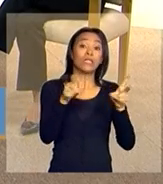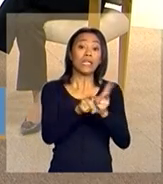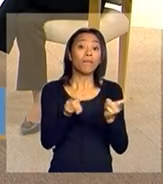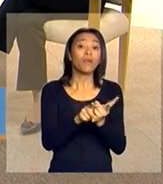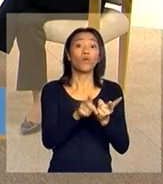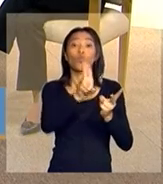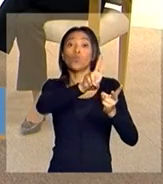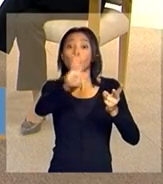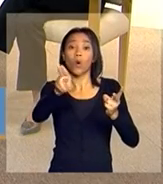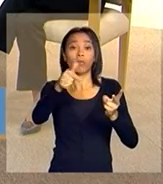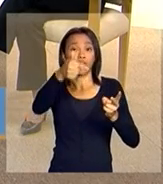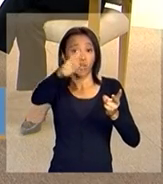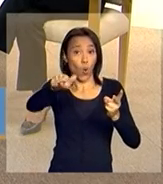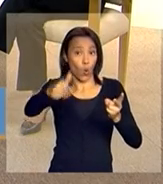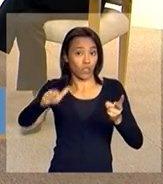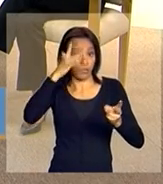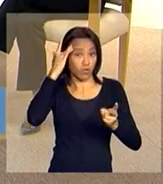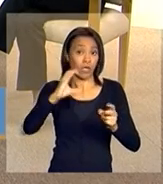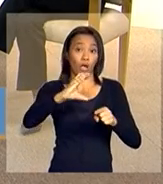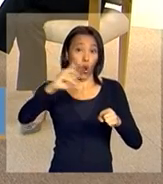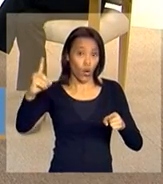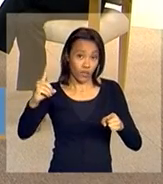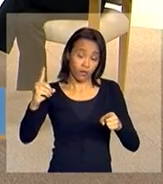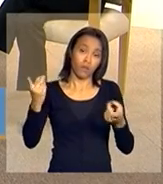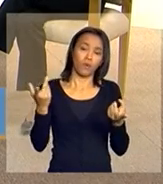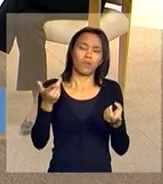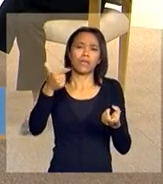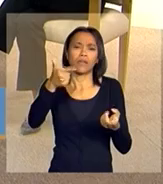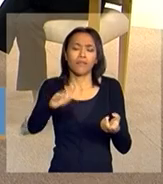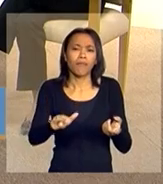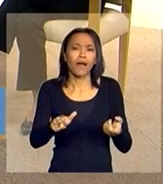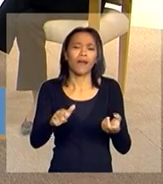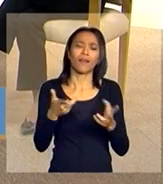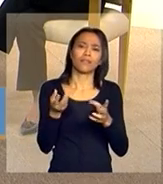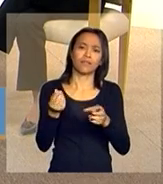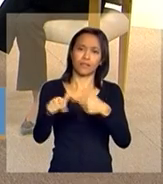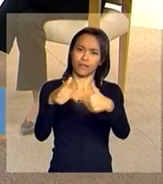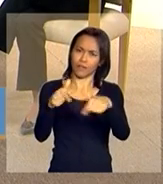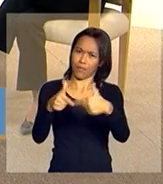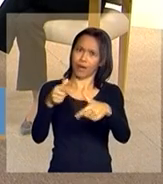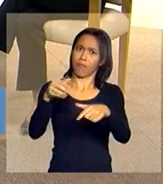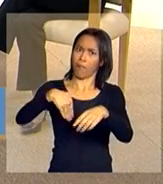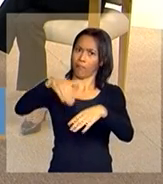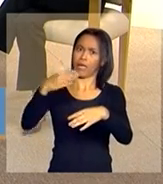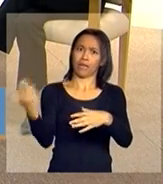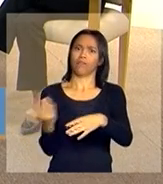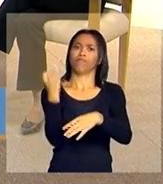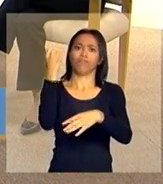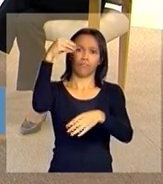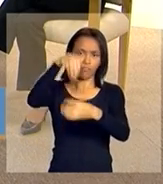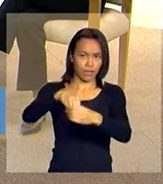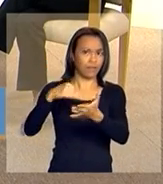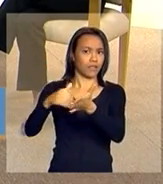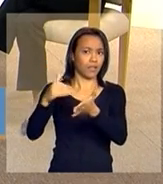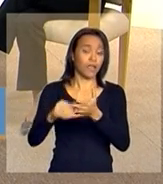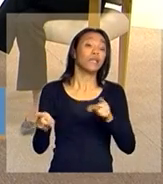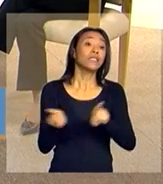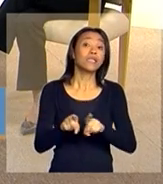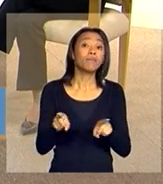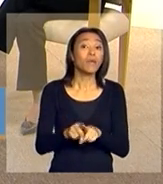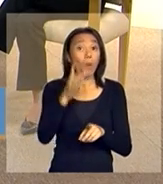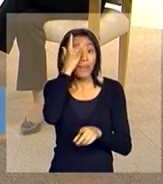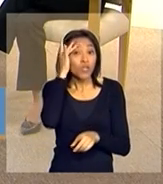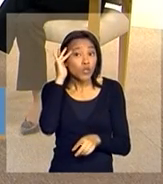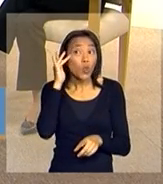eh como coordenadores né aqueles com mais destaque dentro da secretaria né e e uma pessoa de grande